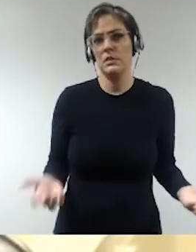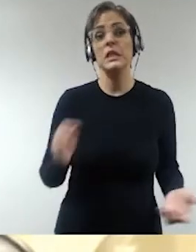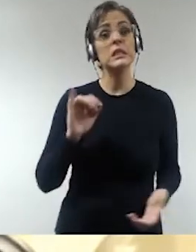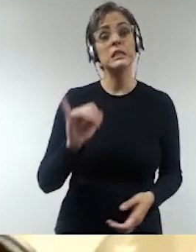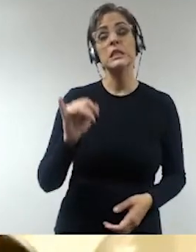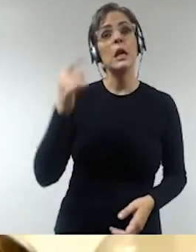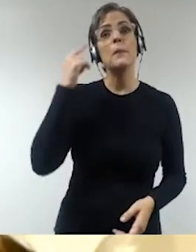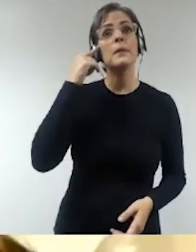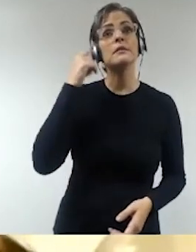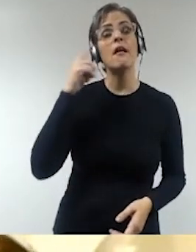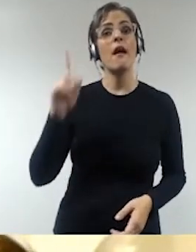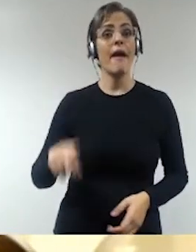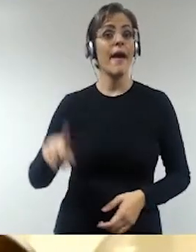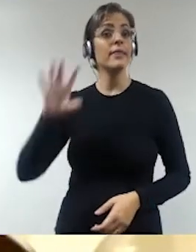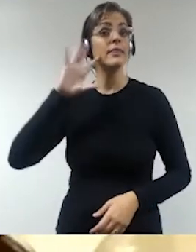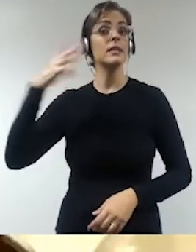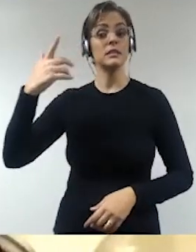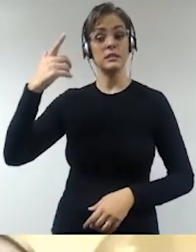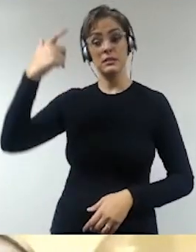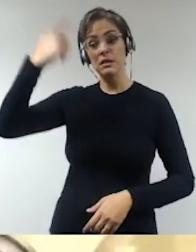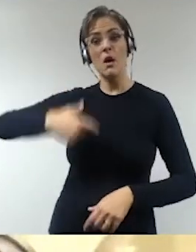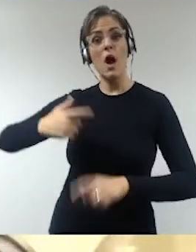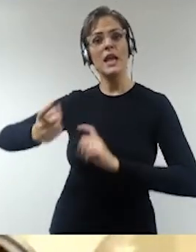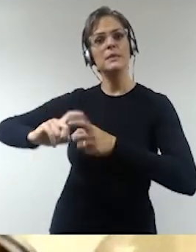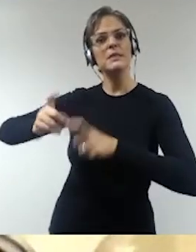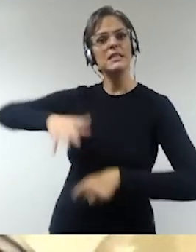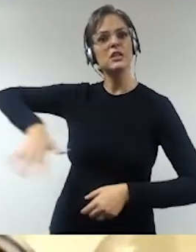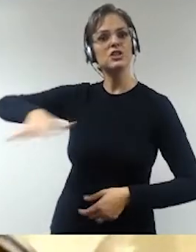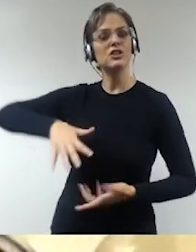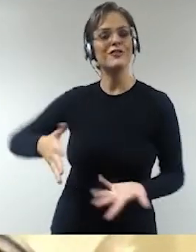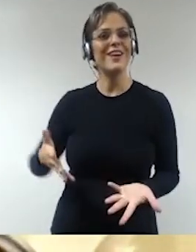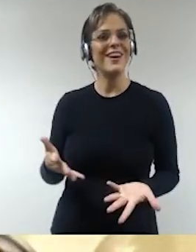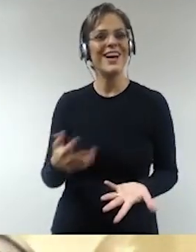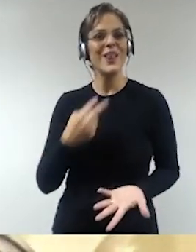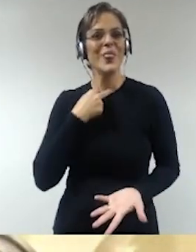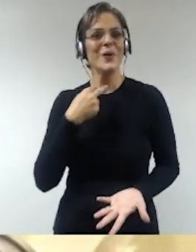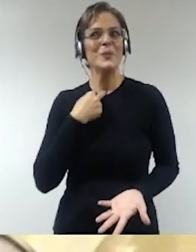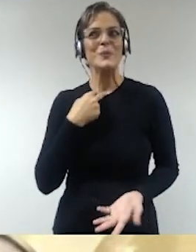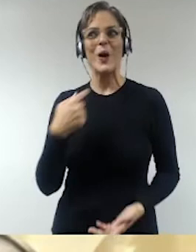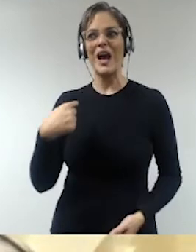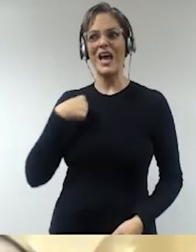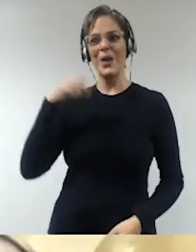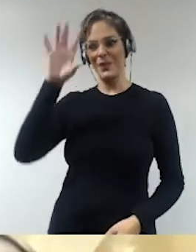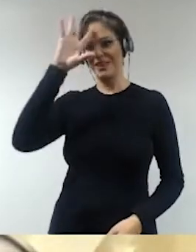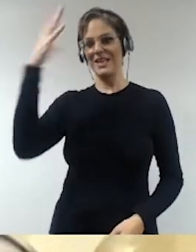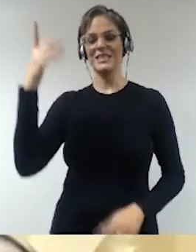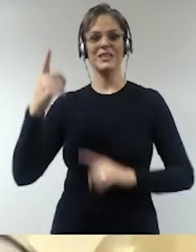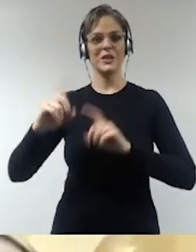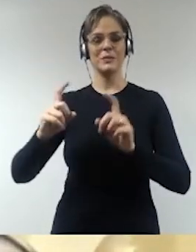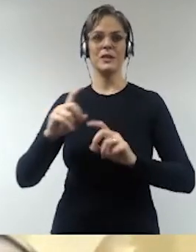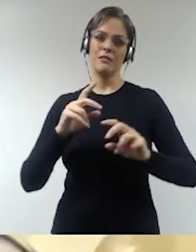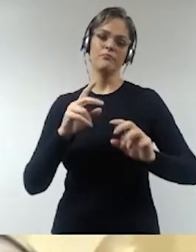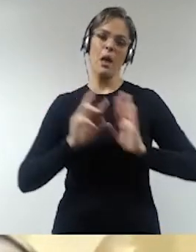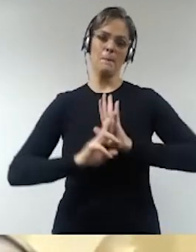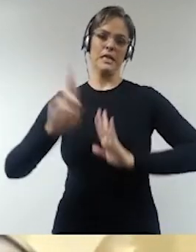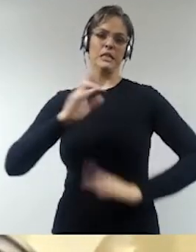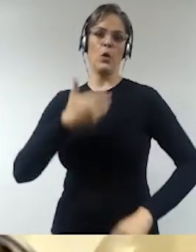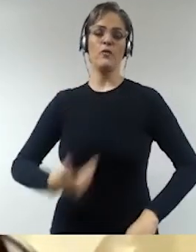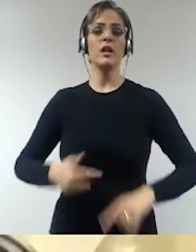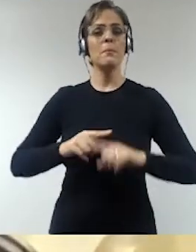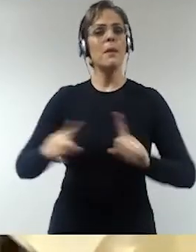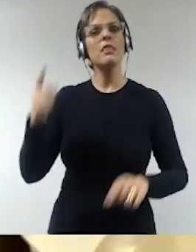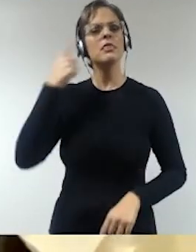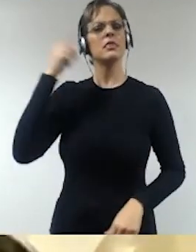uma decisão administrativa. Eu não posso tomar uma decisão administrativa, né, em nome do Estado, sem pensar